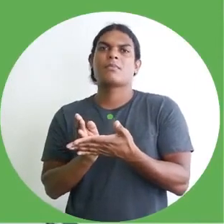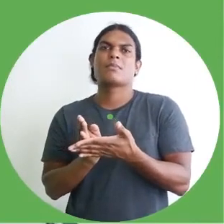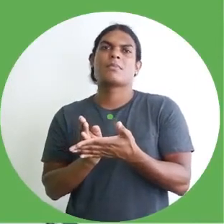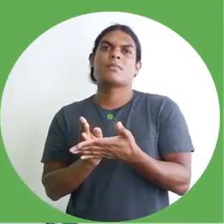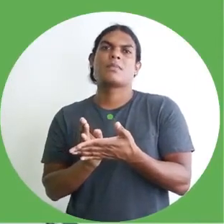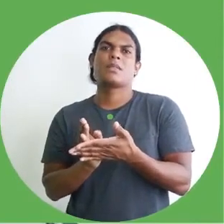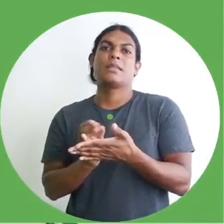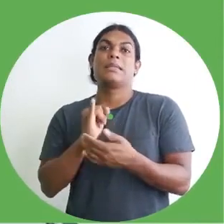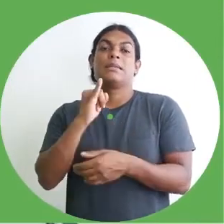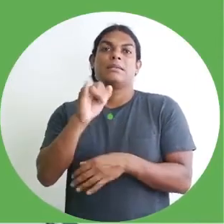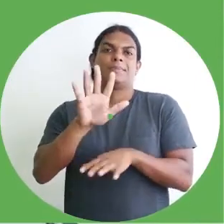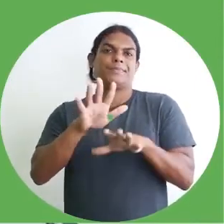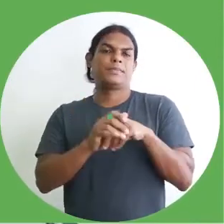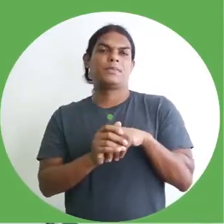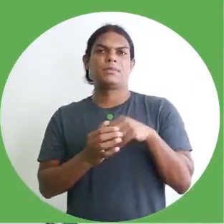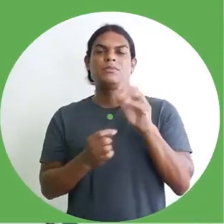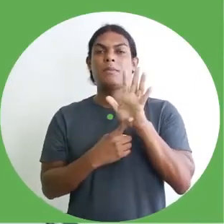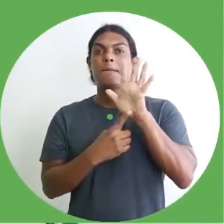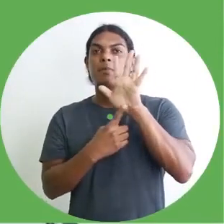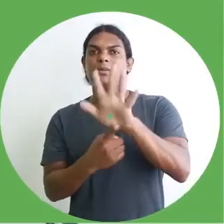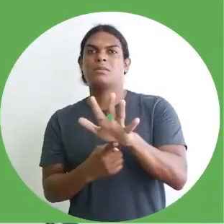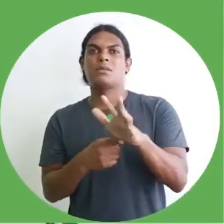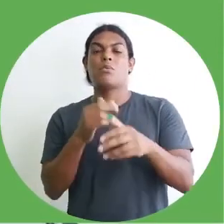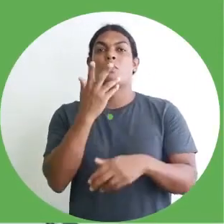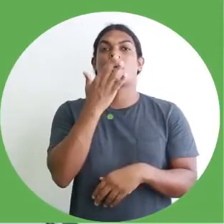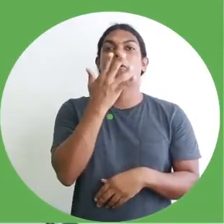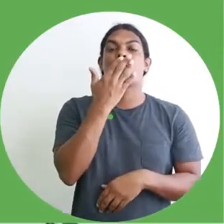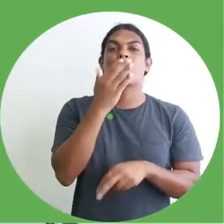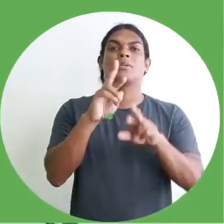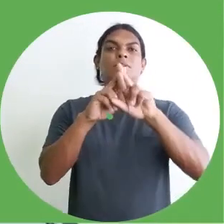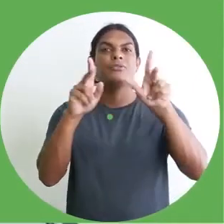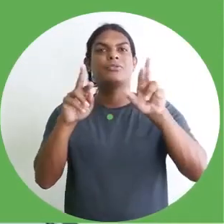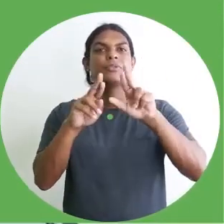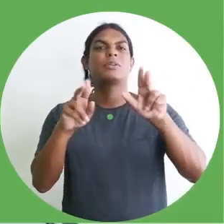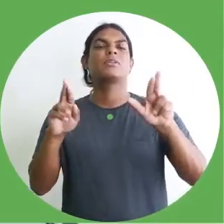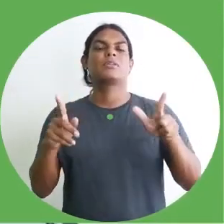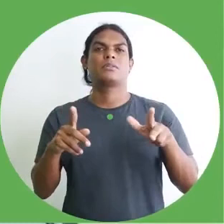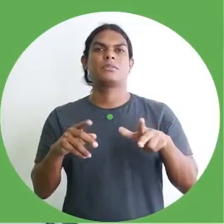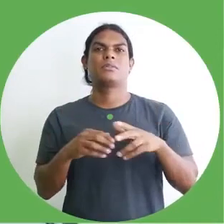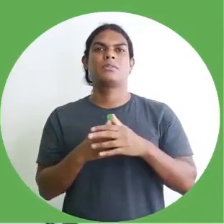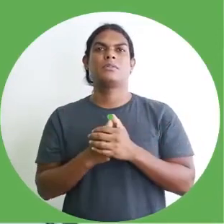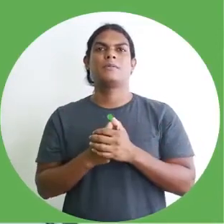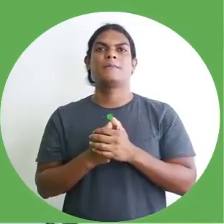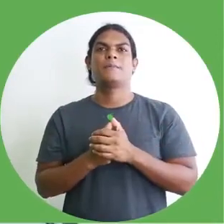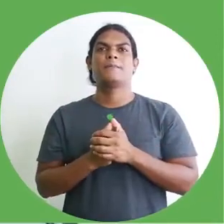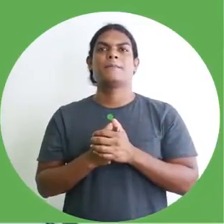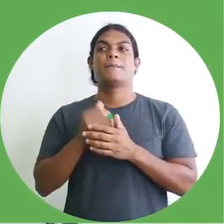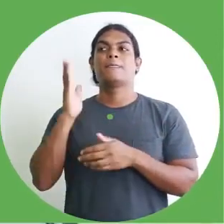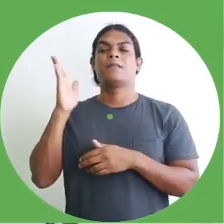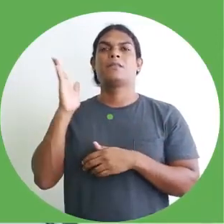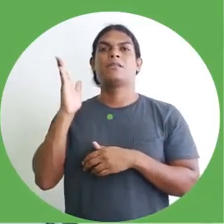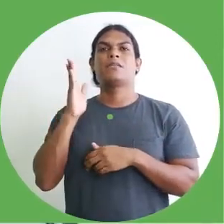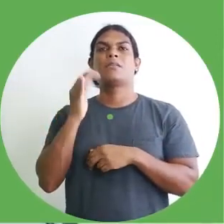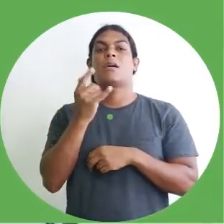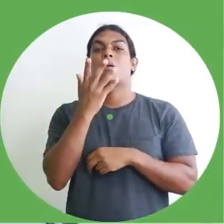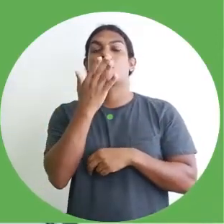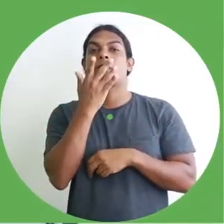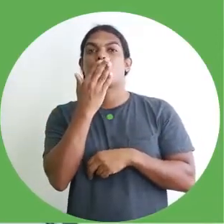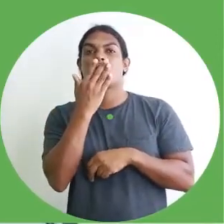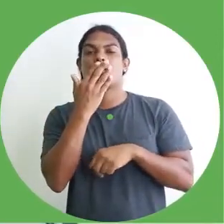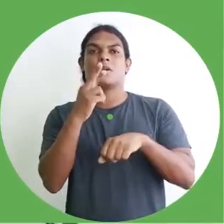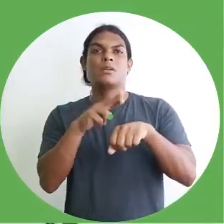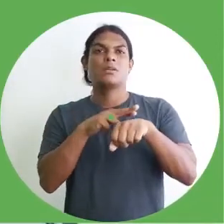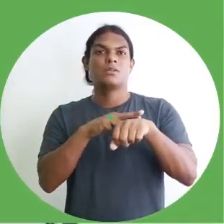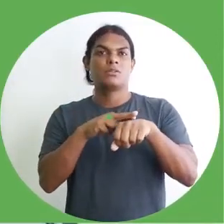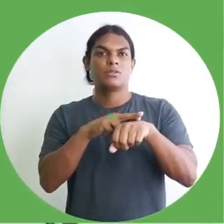por apresentar uma cor de moldura diferente, como eu havia falado antes. Então, nesse caso aí, o cor de rosa são